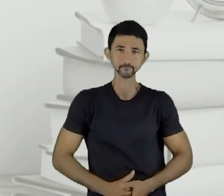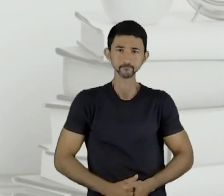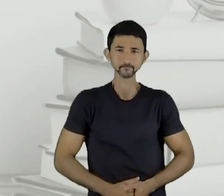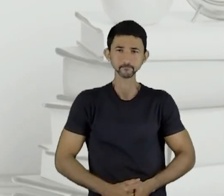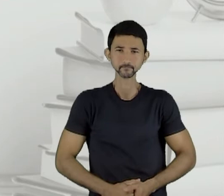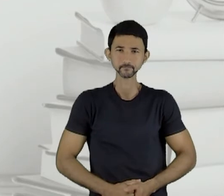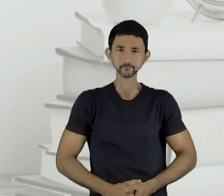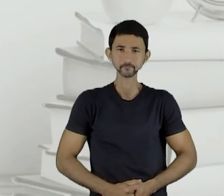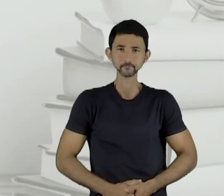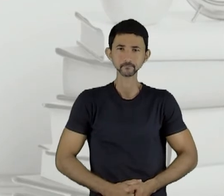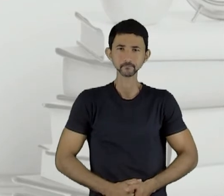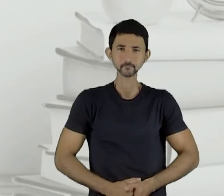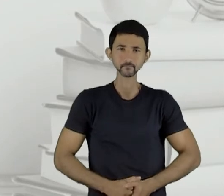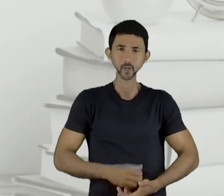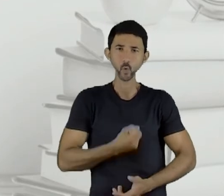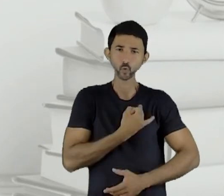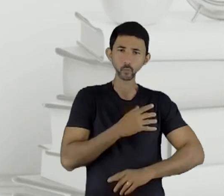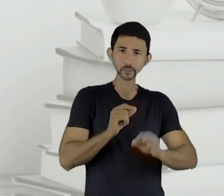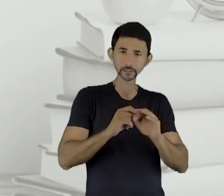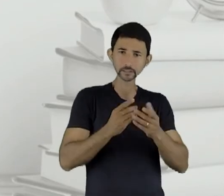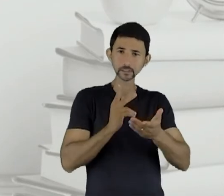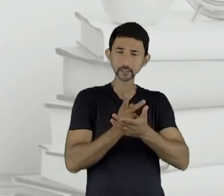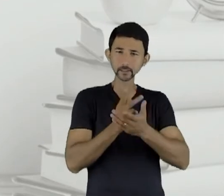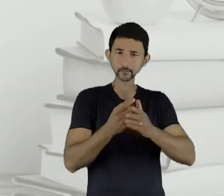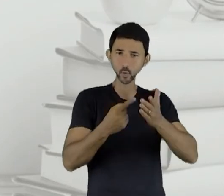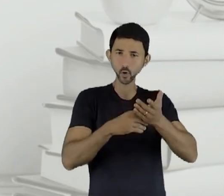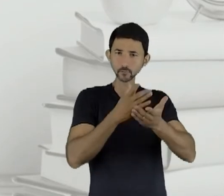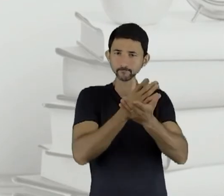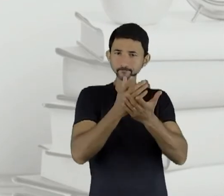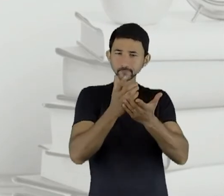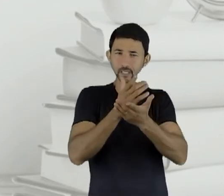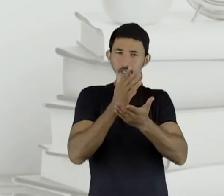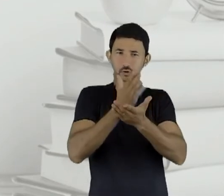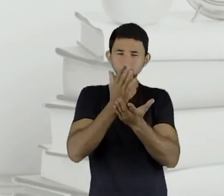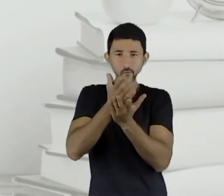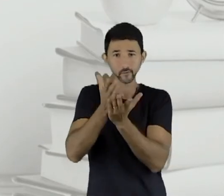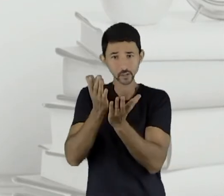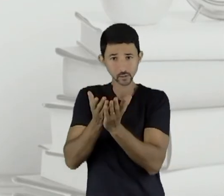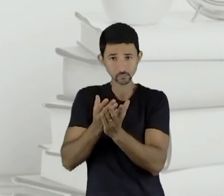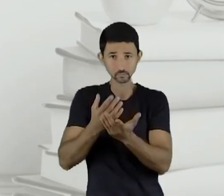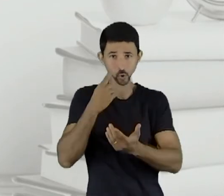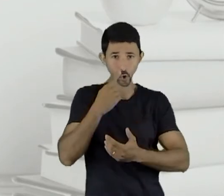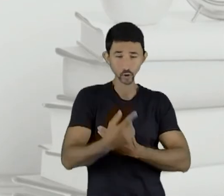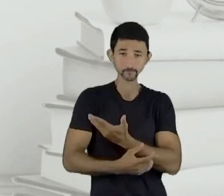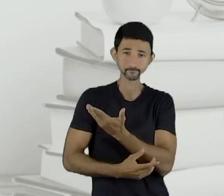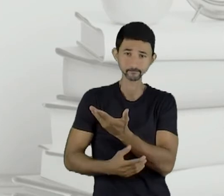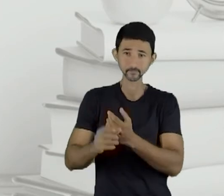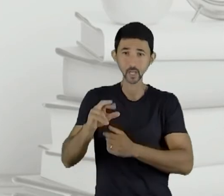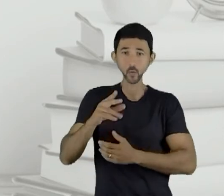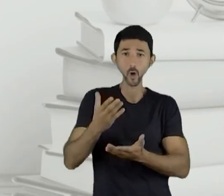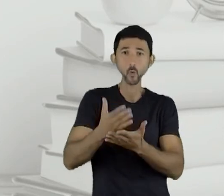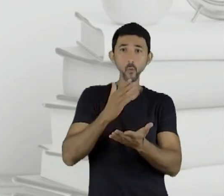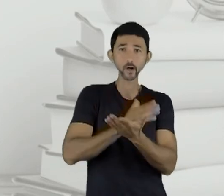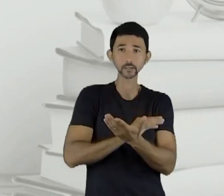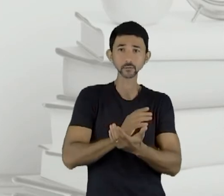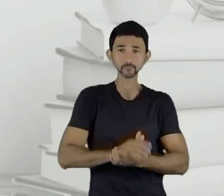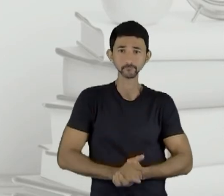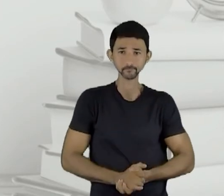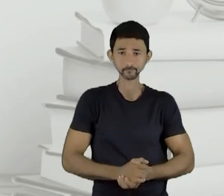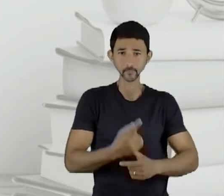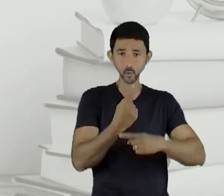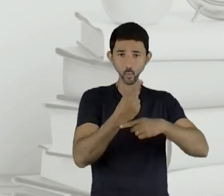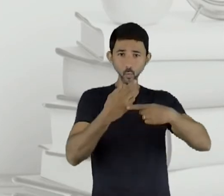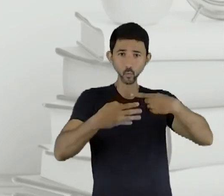O denominador sempre indica a quantidade de partes que você vai dividir o segmento. Como aconteceu anteriormente, era 1/4, a